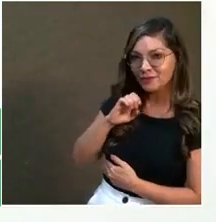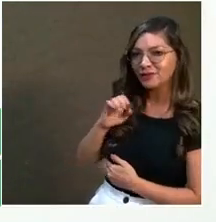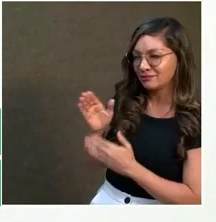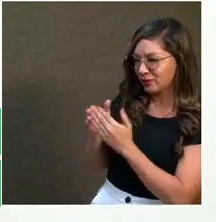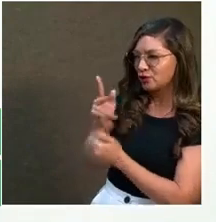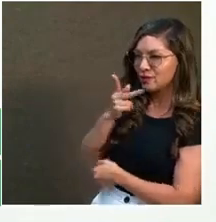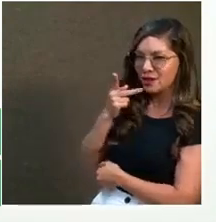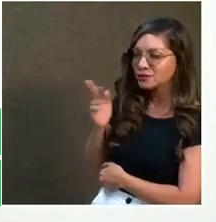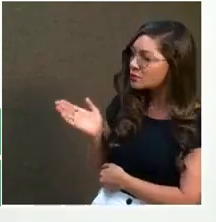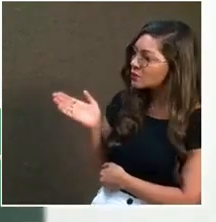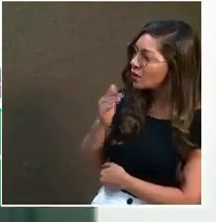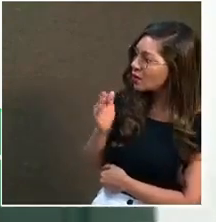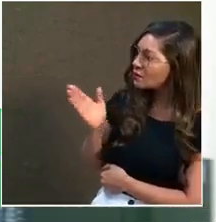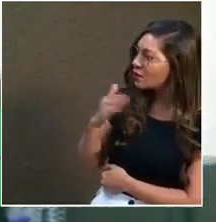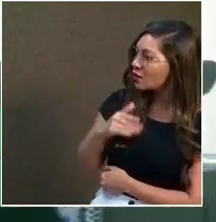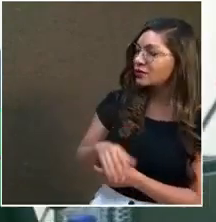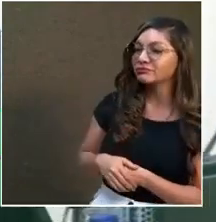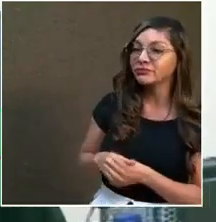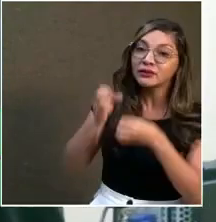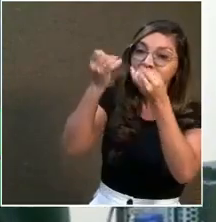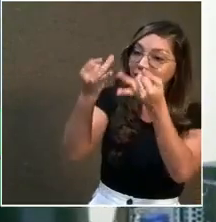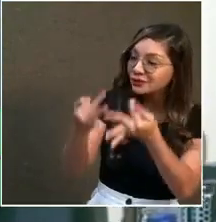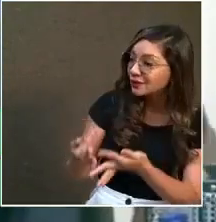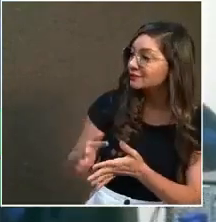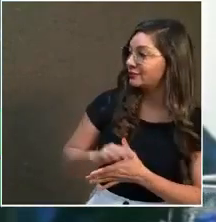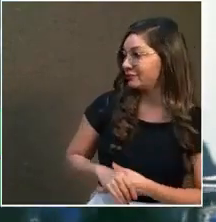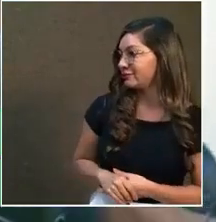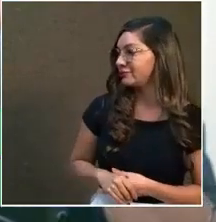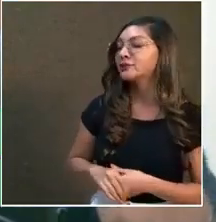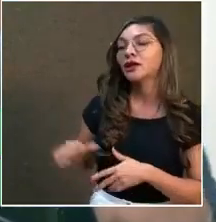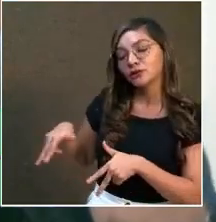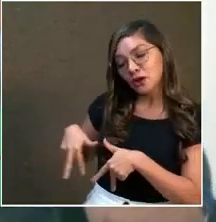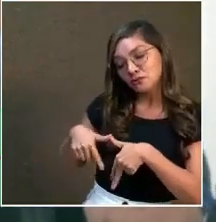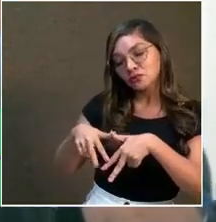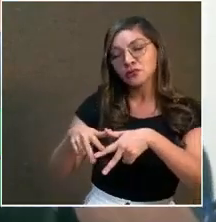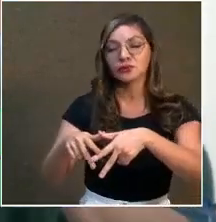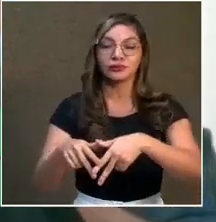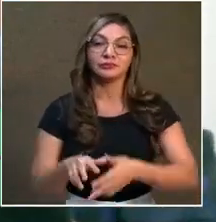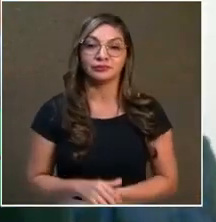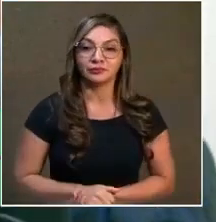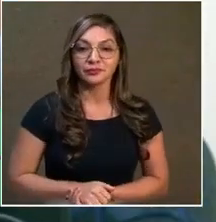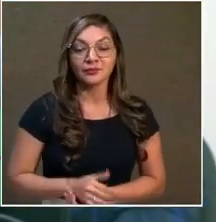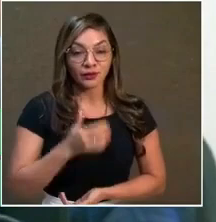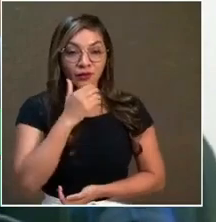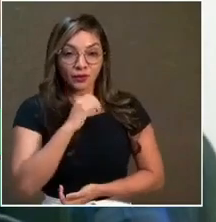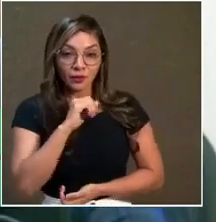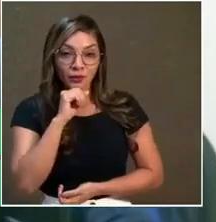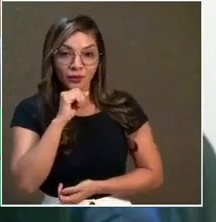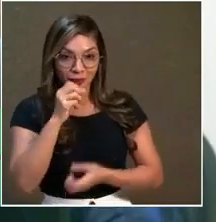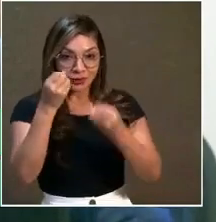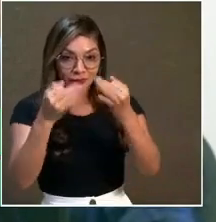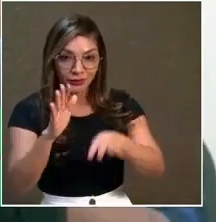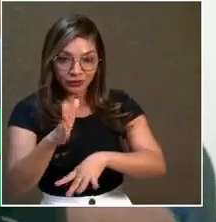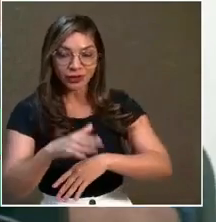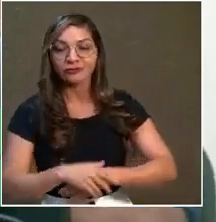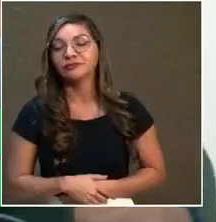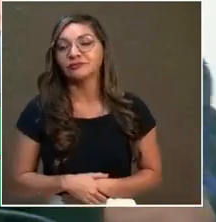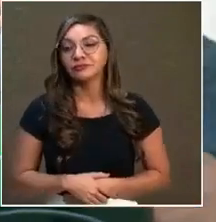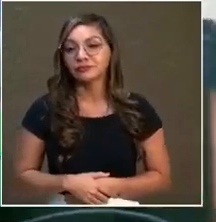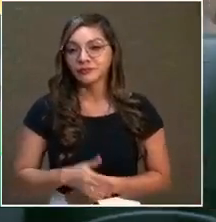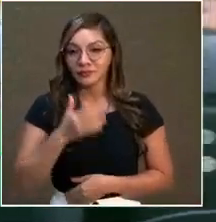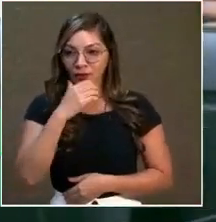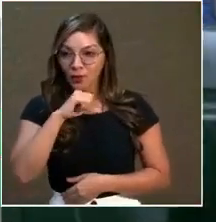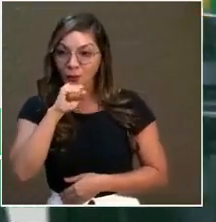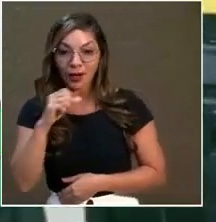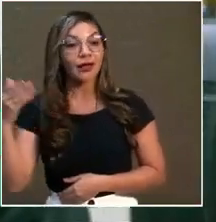dos pais. Porque era para dar uma satisfação. E eles deram a satisfação, o pai deixou claro aqui. O pai chegou aqui